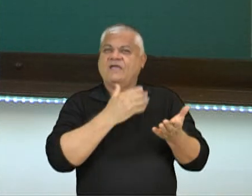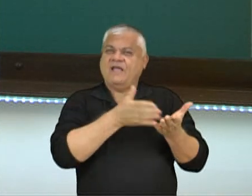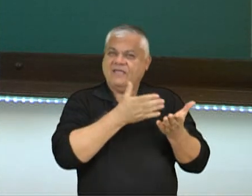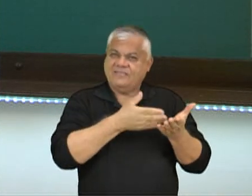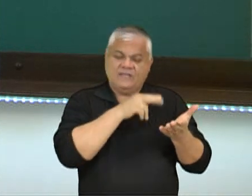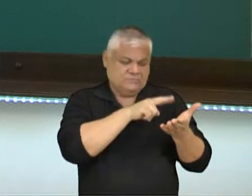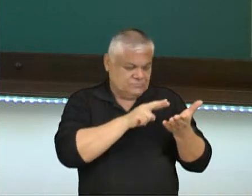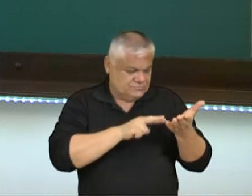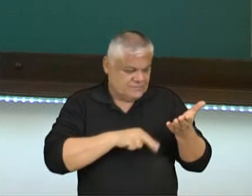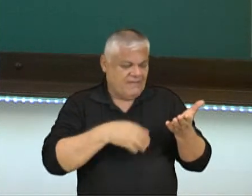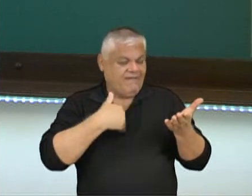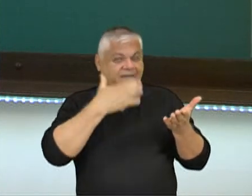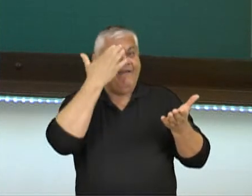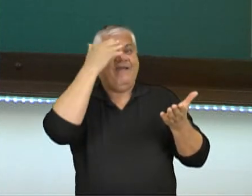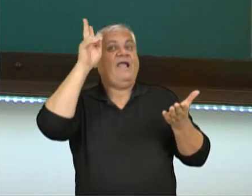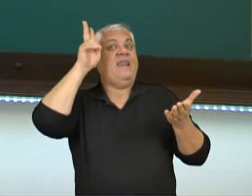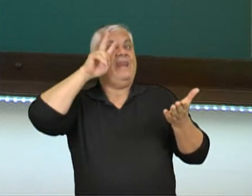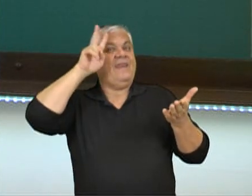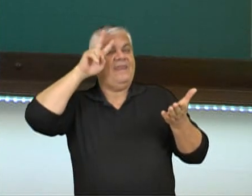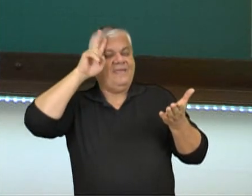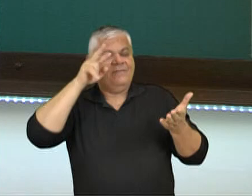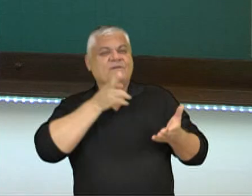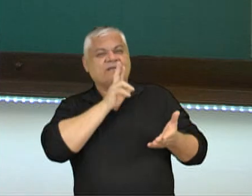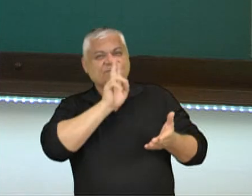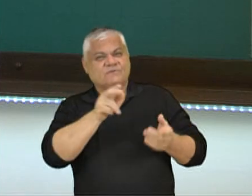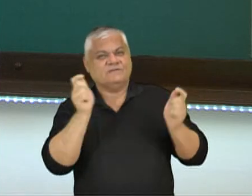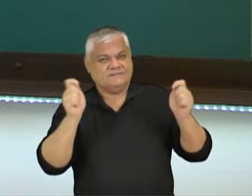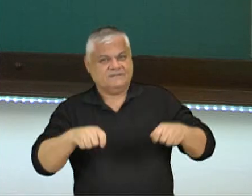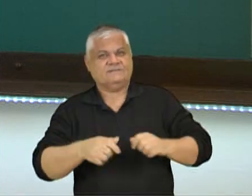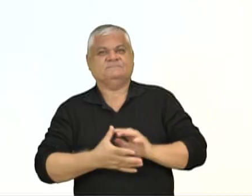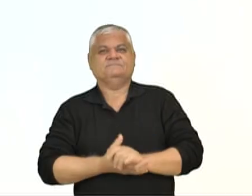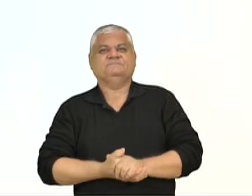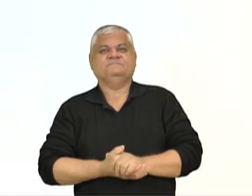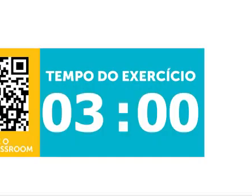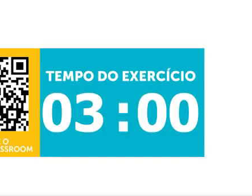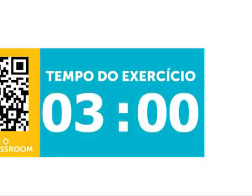caderno que você vai conseguir resolver este exercício.